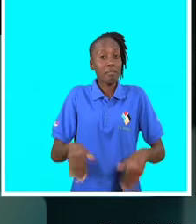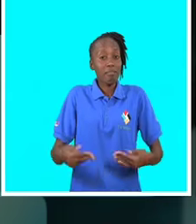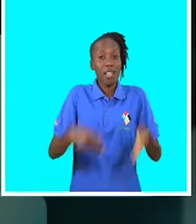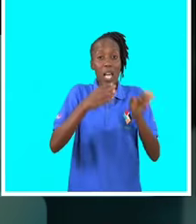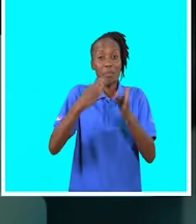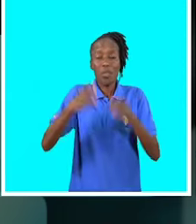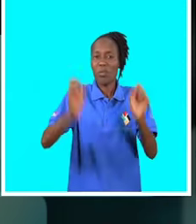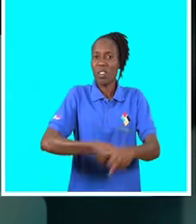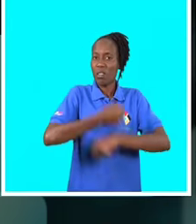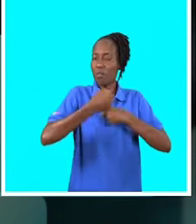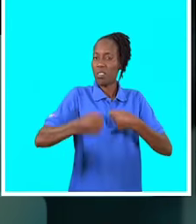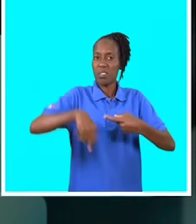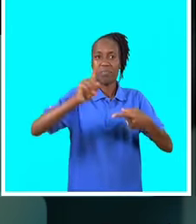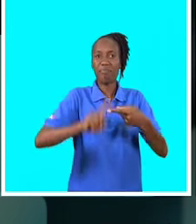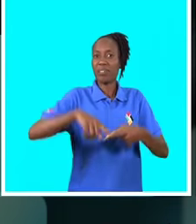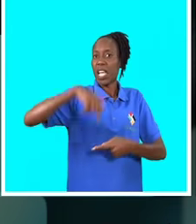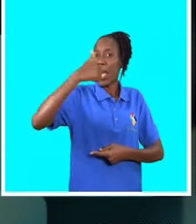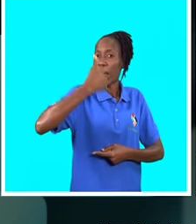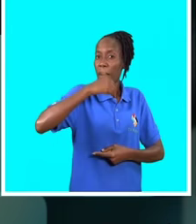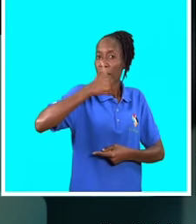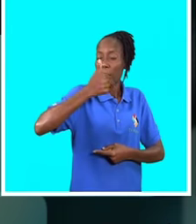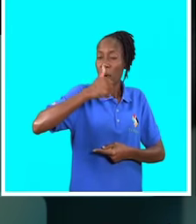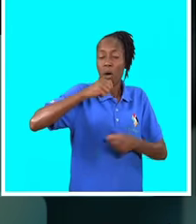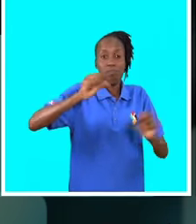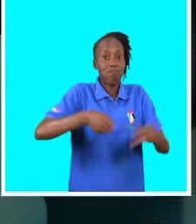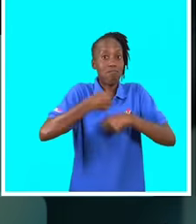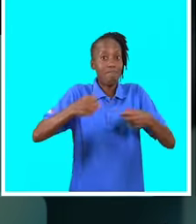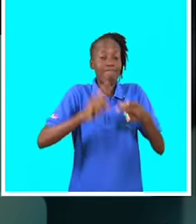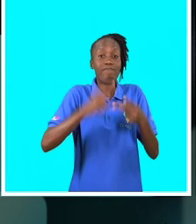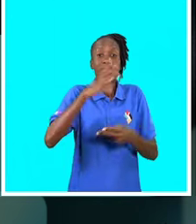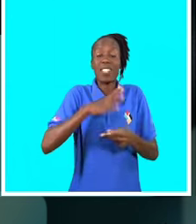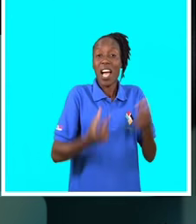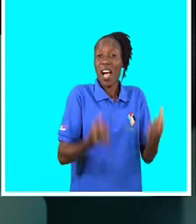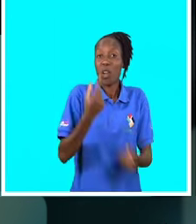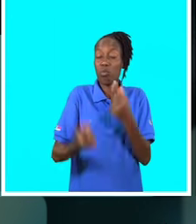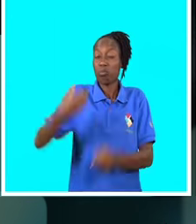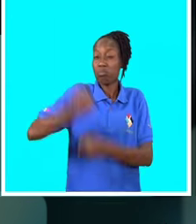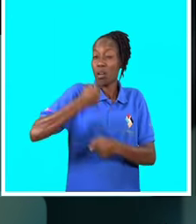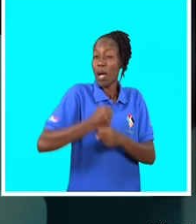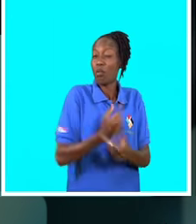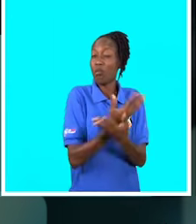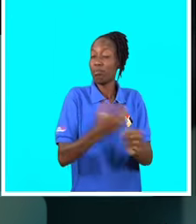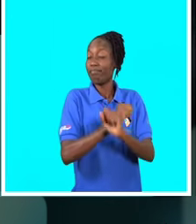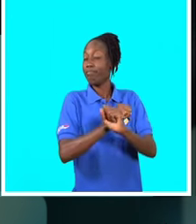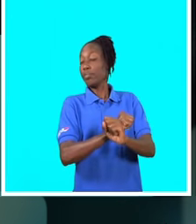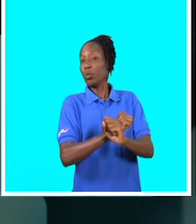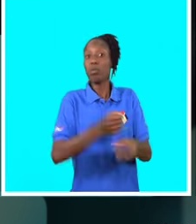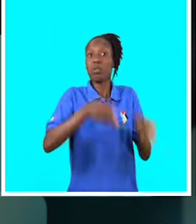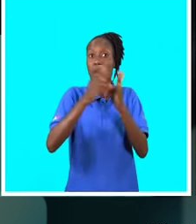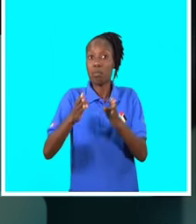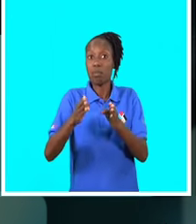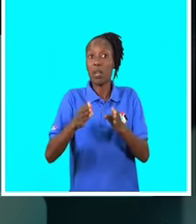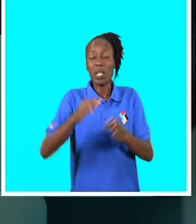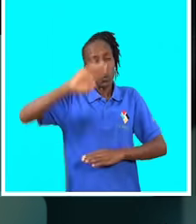Esse indivíduo não pode consumir bebidas alcoólicas. Há certos trabalhos que são perigosos para